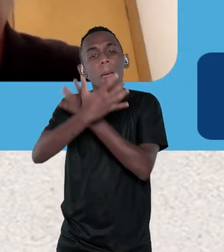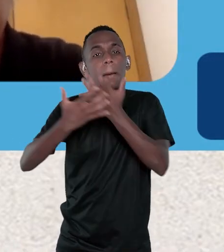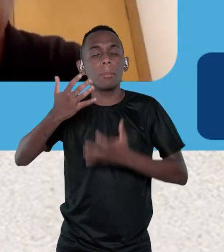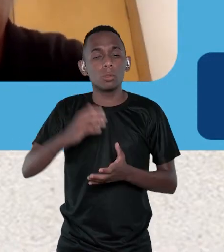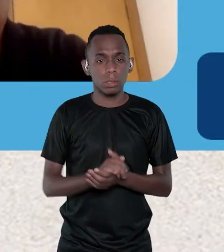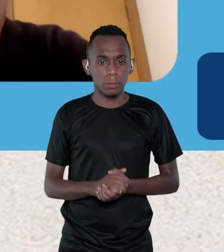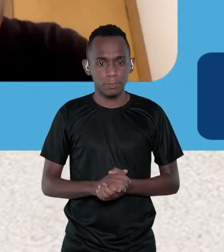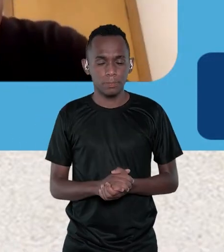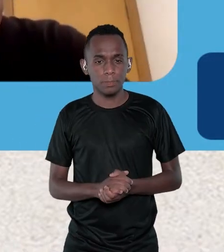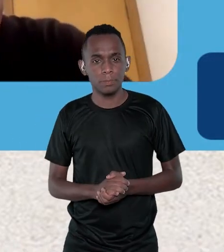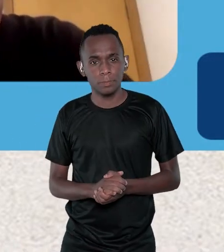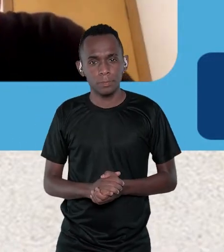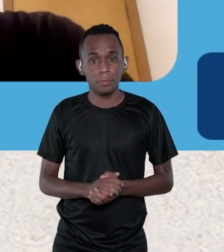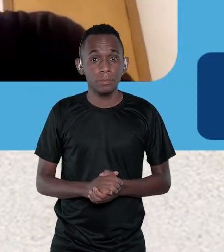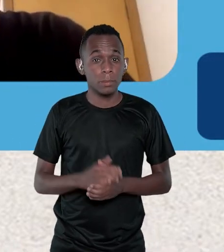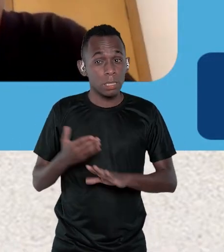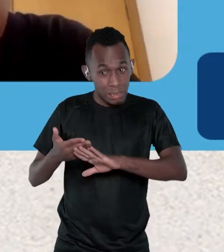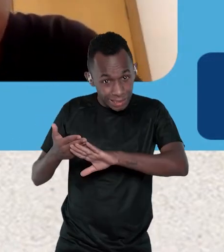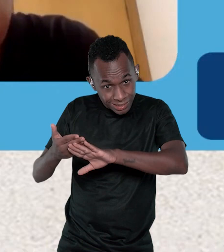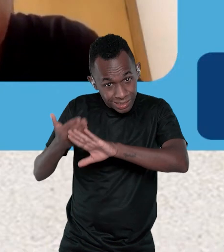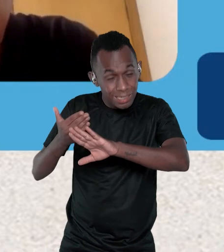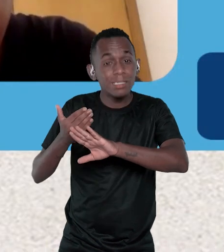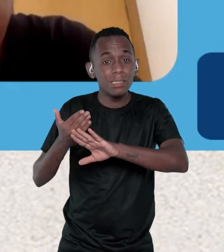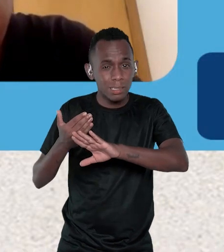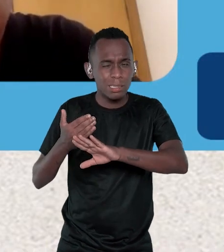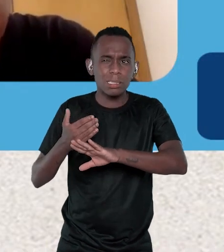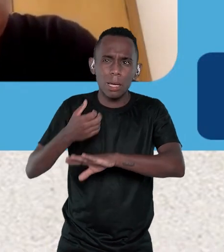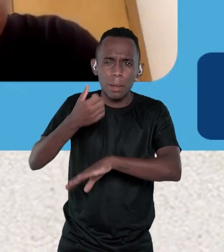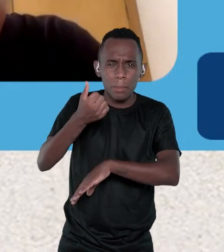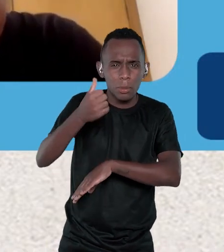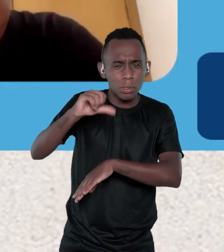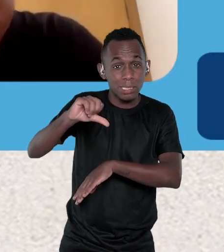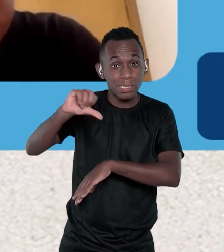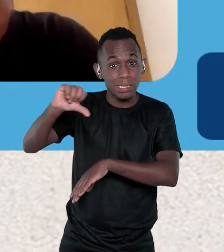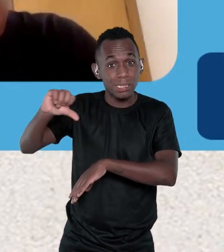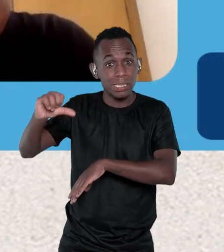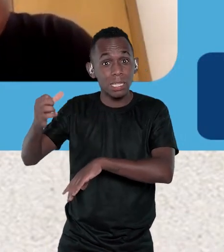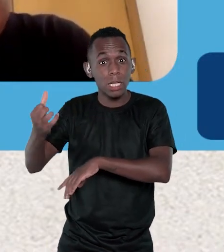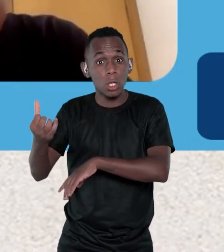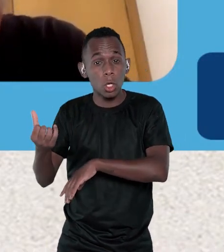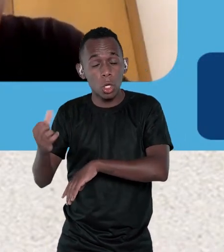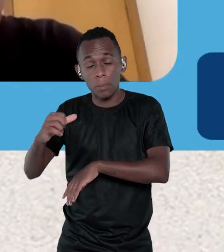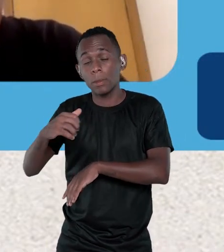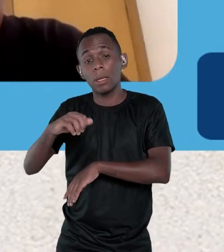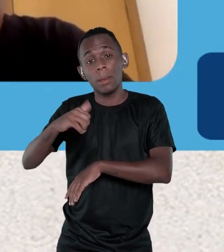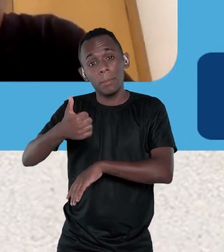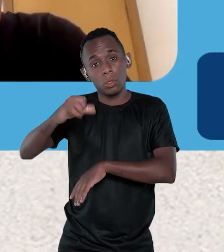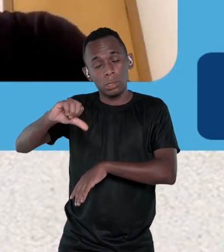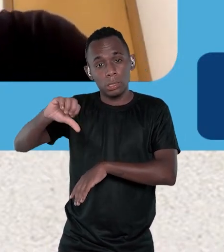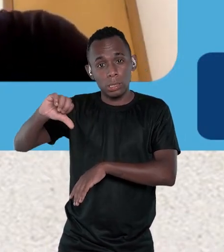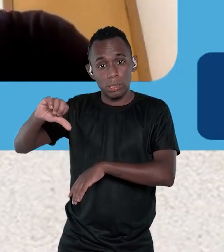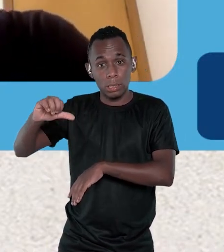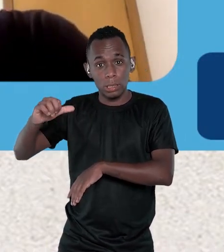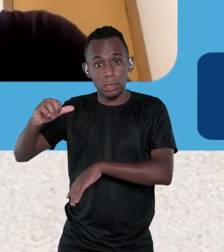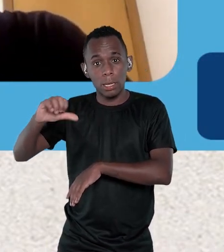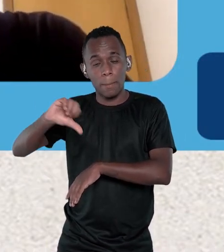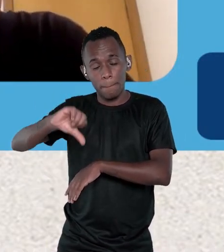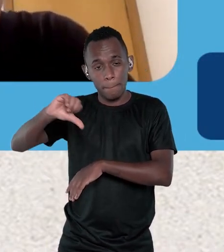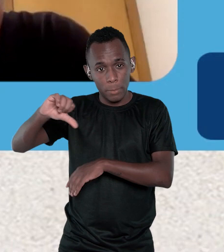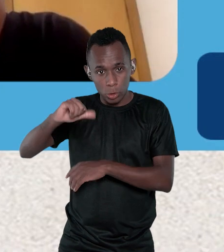aí como compositor. Um pouquinho antes até. 69, quando eu fiz a